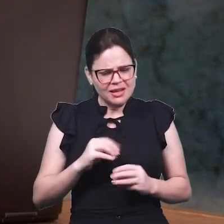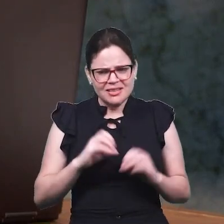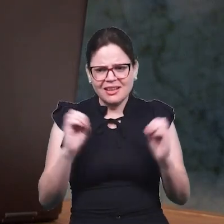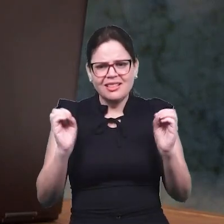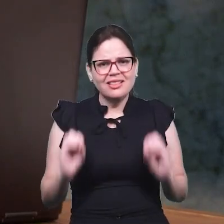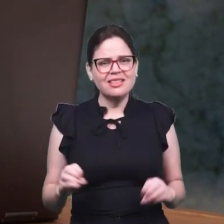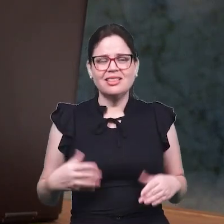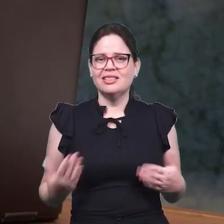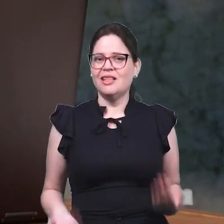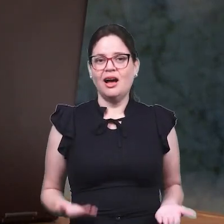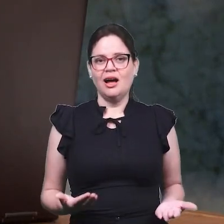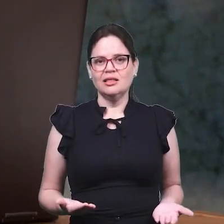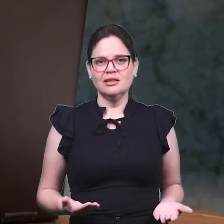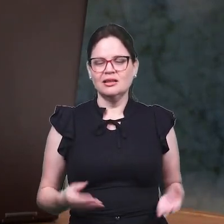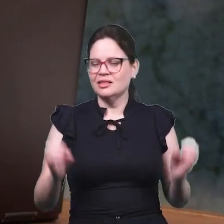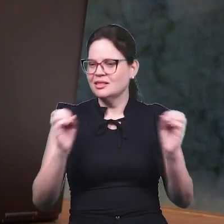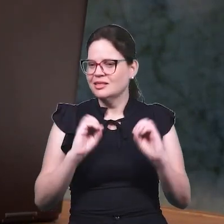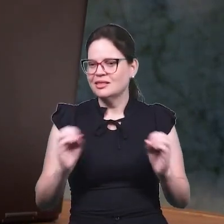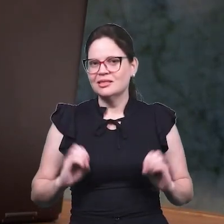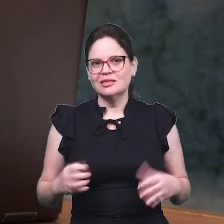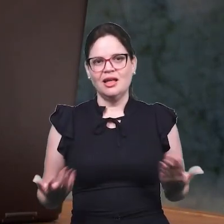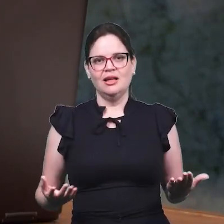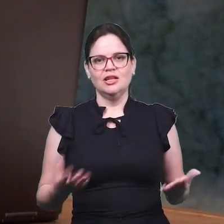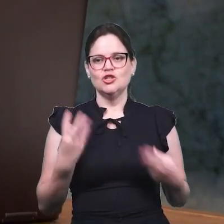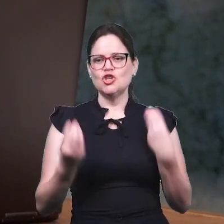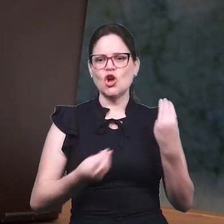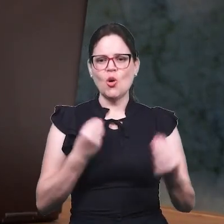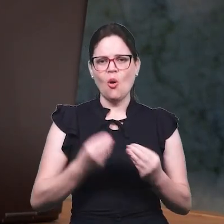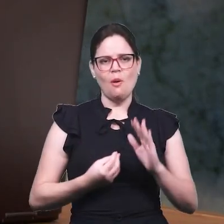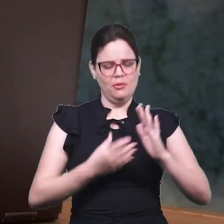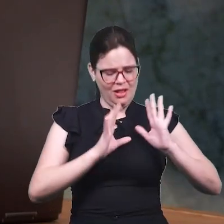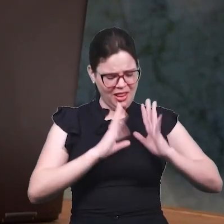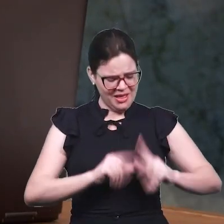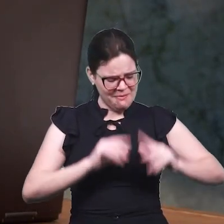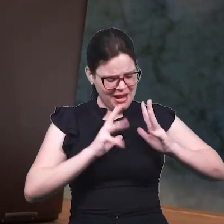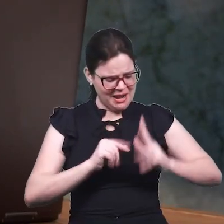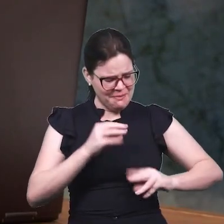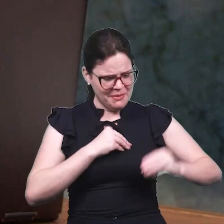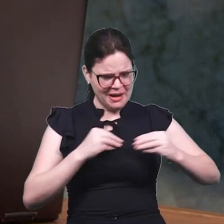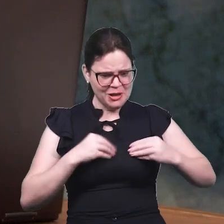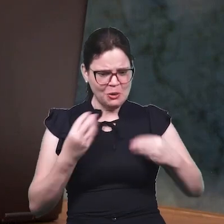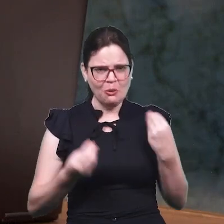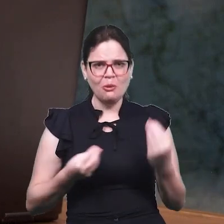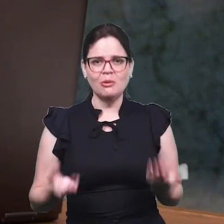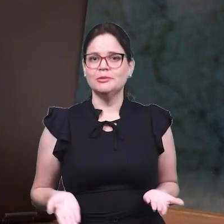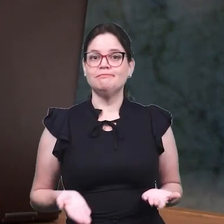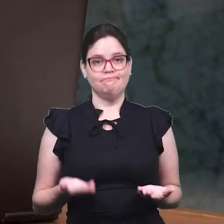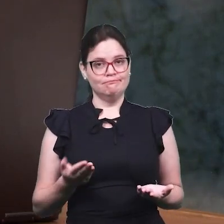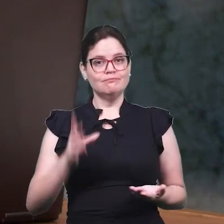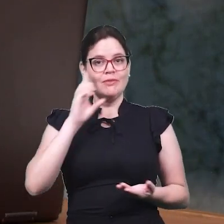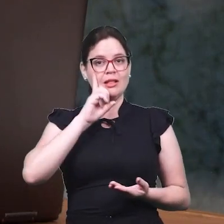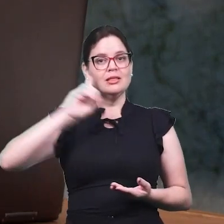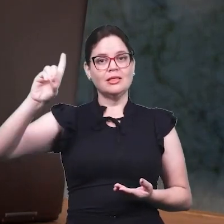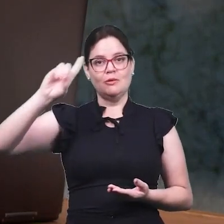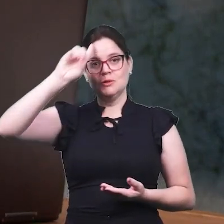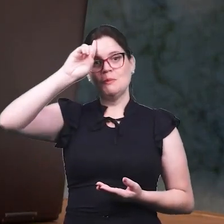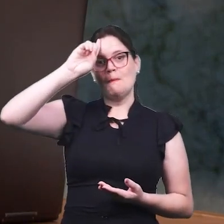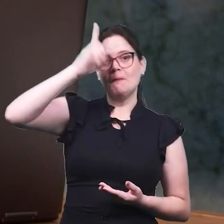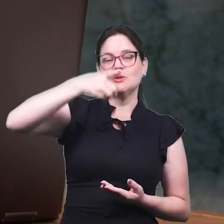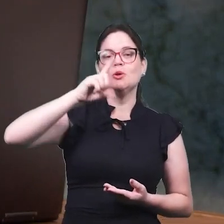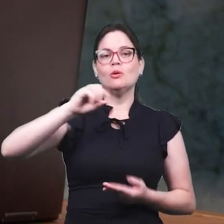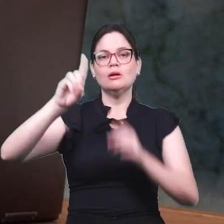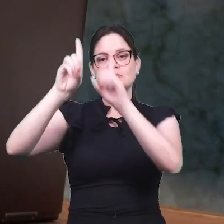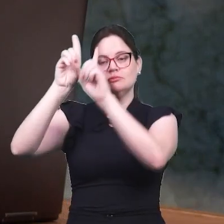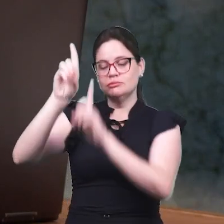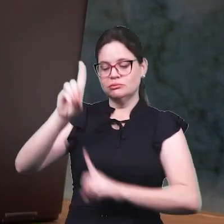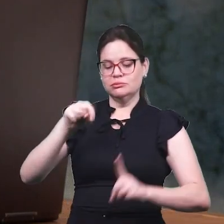qualquer forma de mérito, para suprir o peso do nosso pecado, o próprio Deus pagou esse pecado por nós